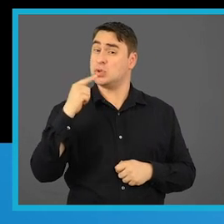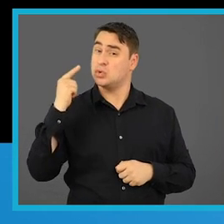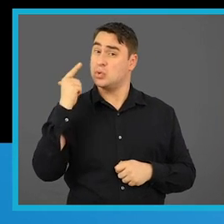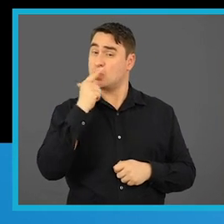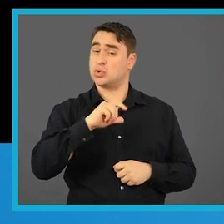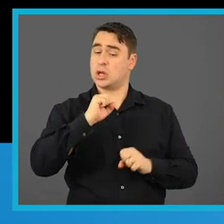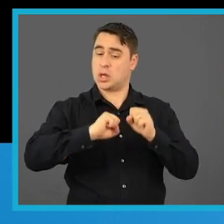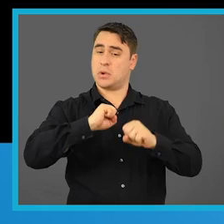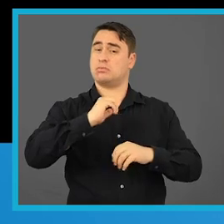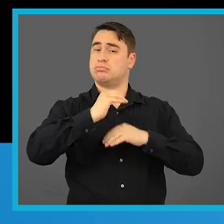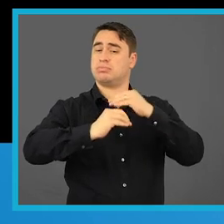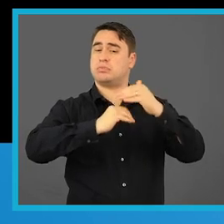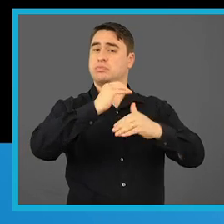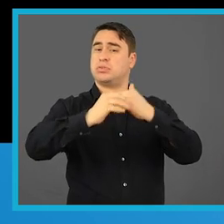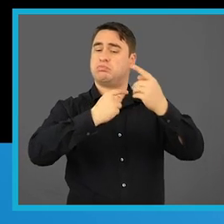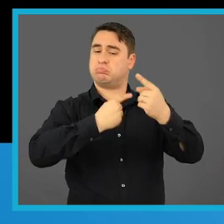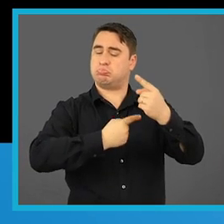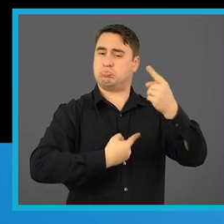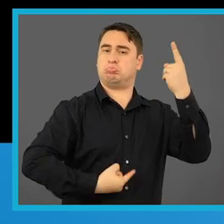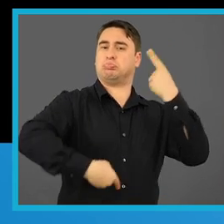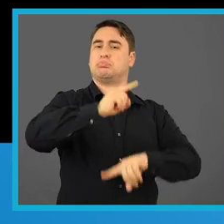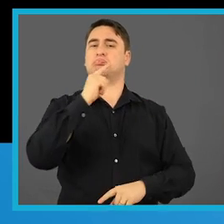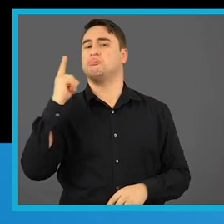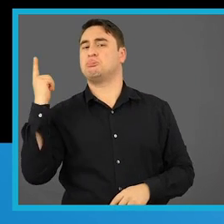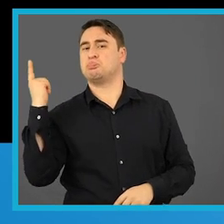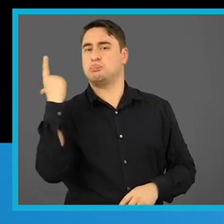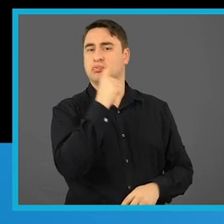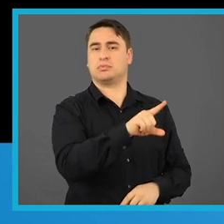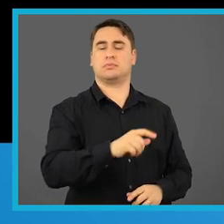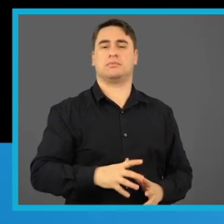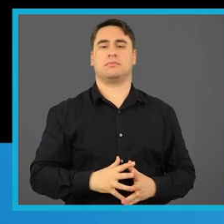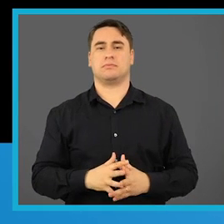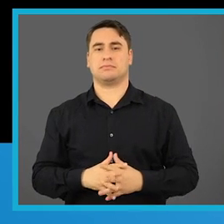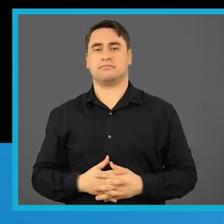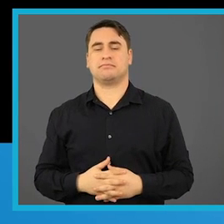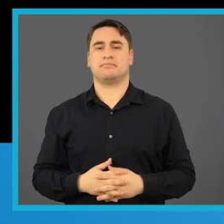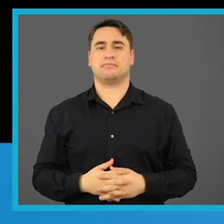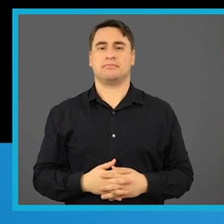você possa obter bons resultados com